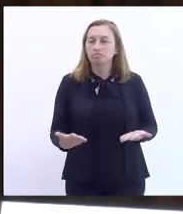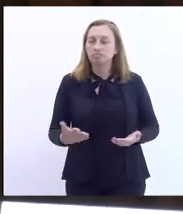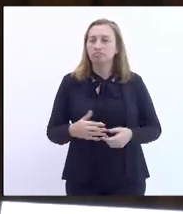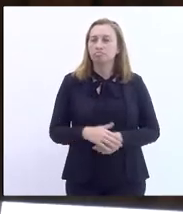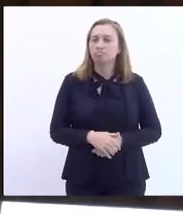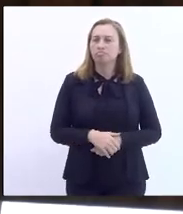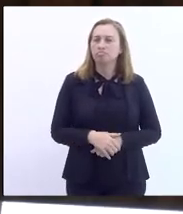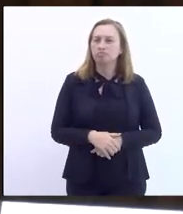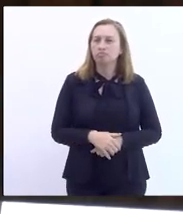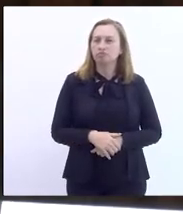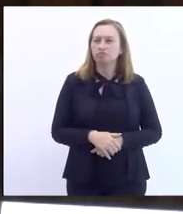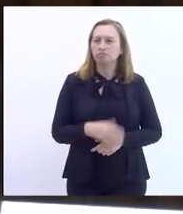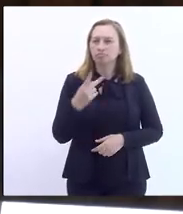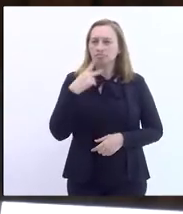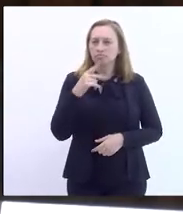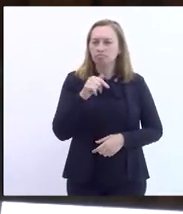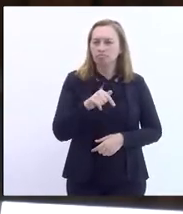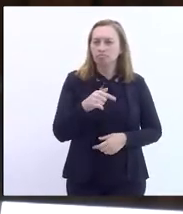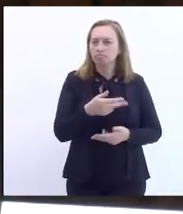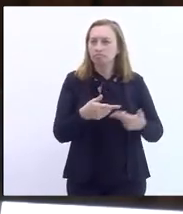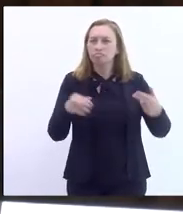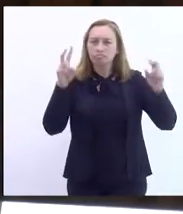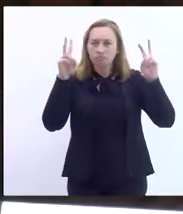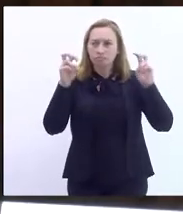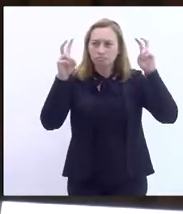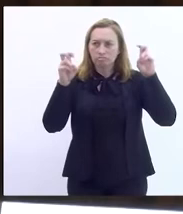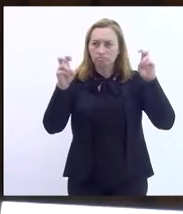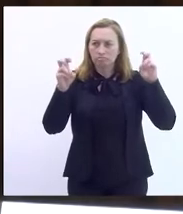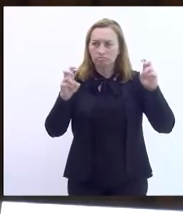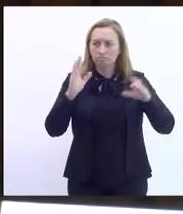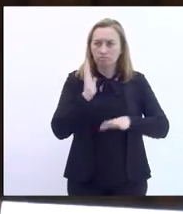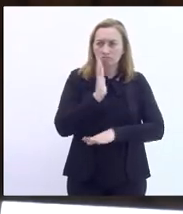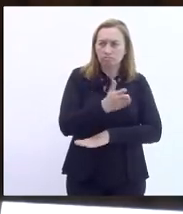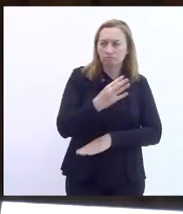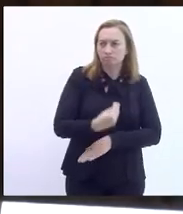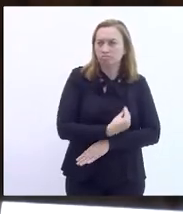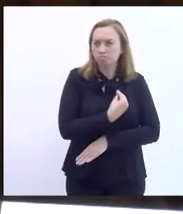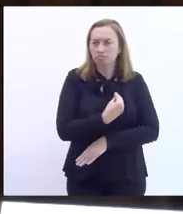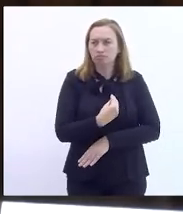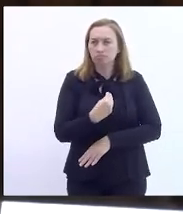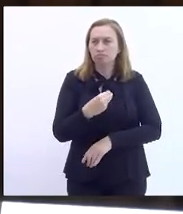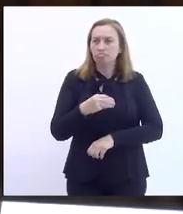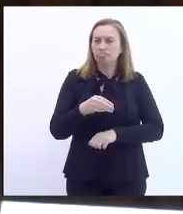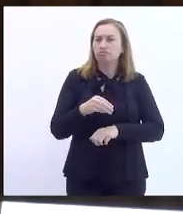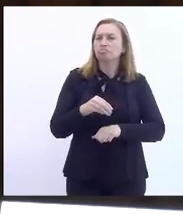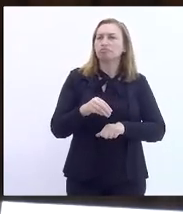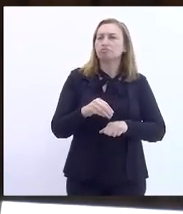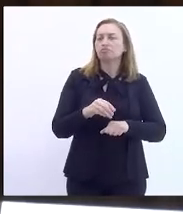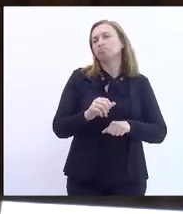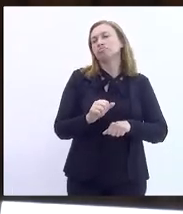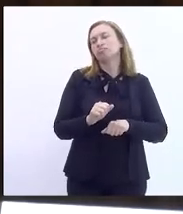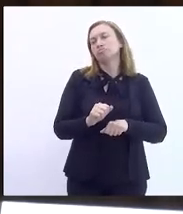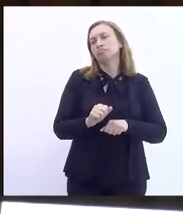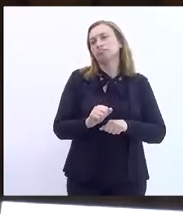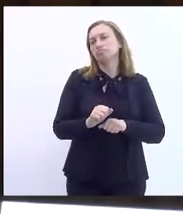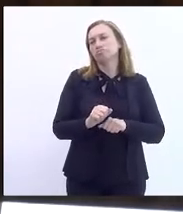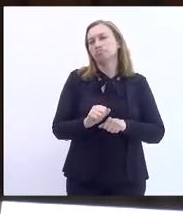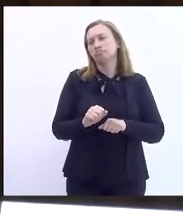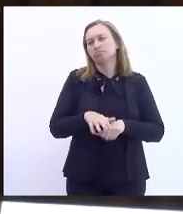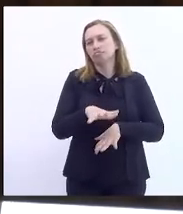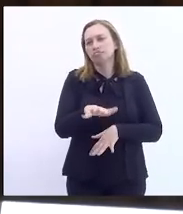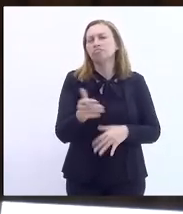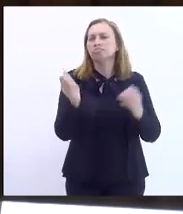quando a gente tá trazendo aqui vários temas que tem a ver diretamente com a vida na favela que tem a ver diretamente com a possibilidade